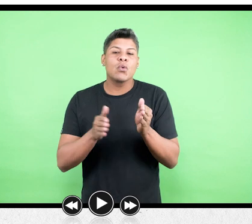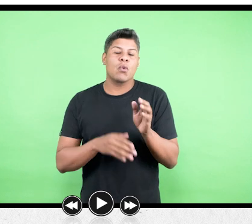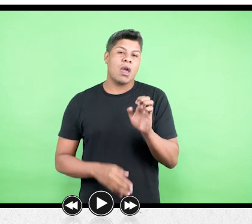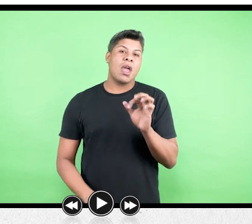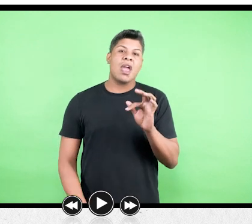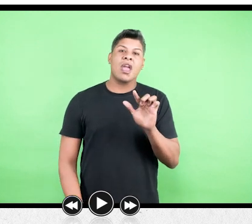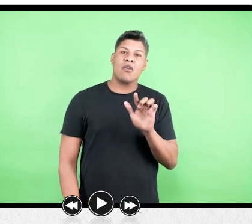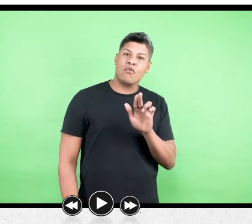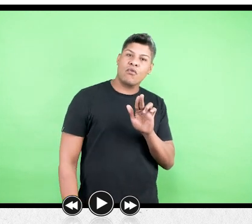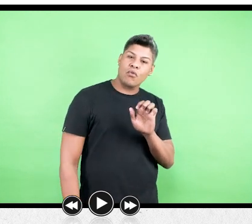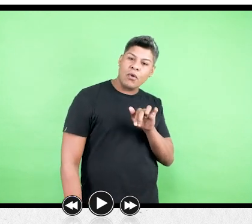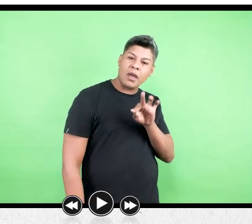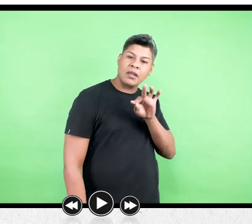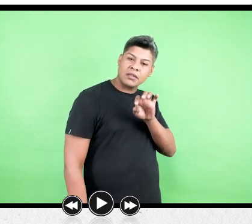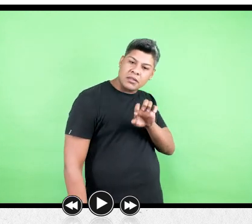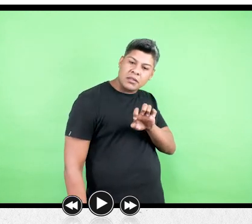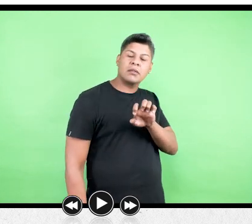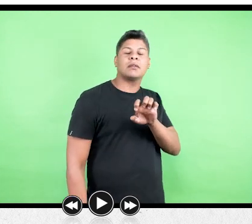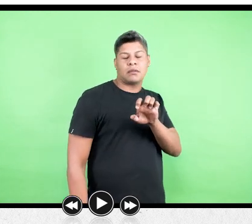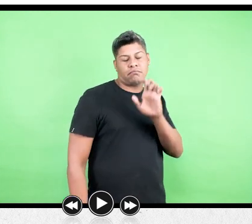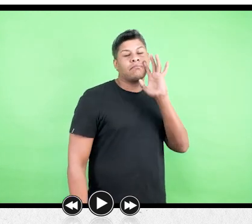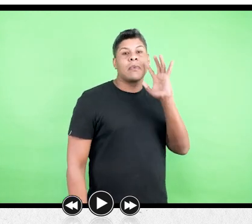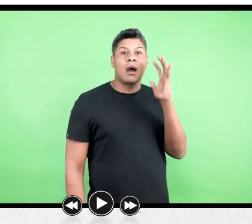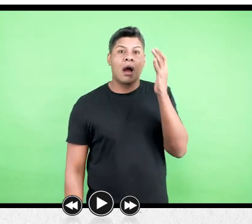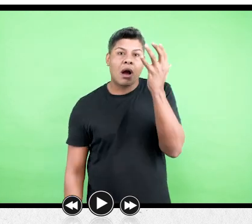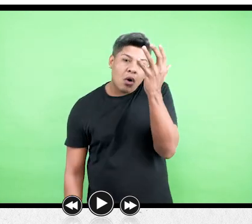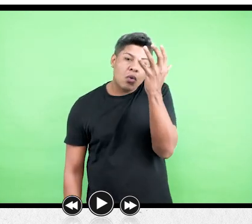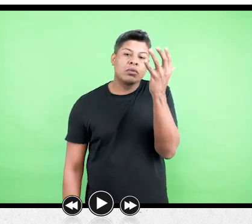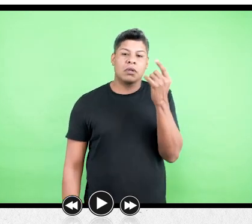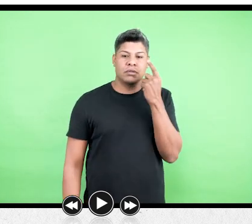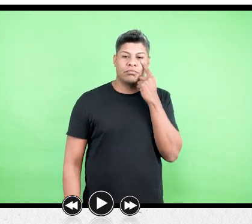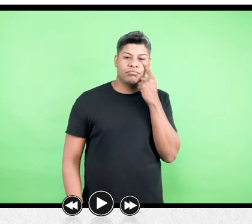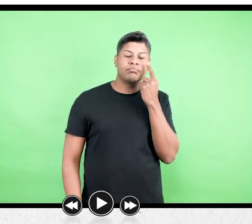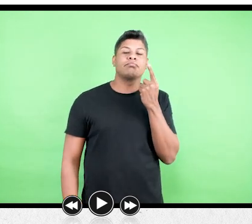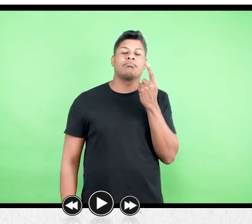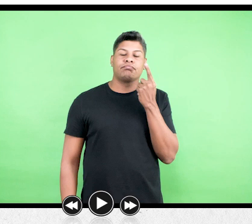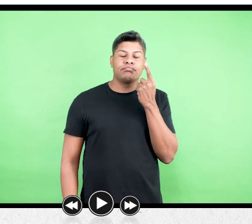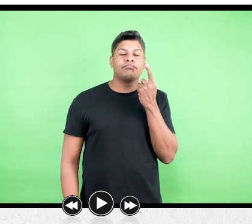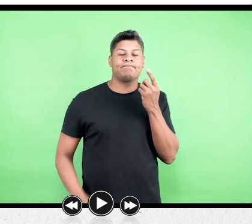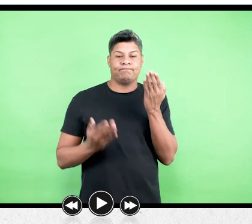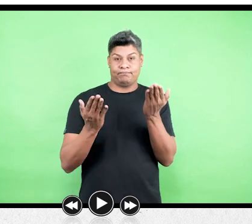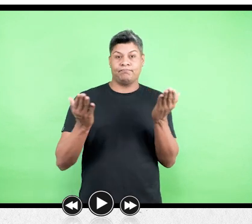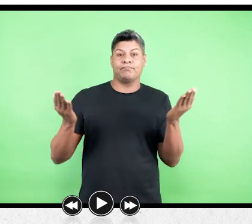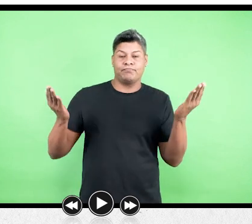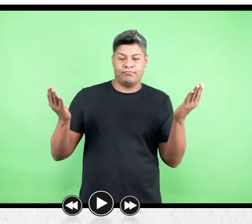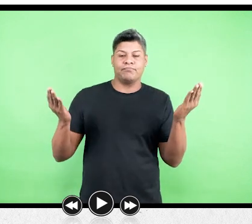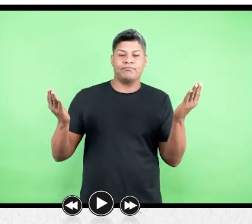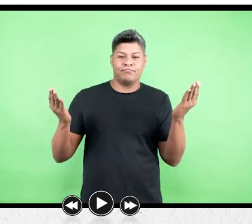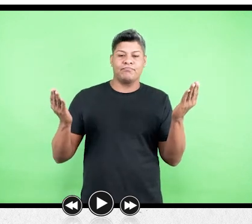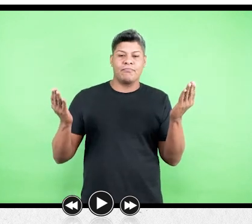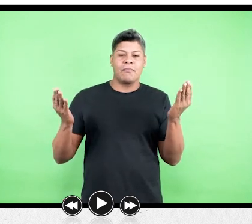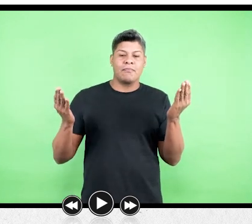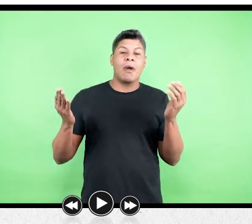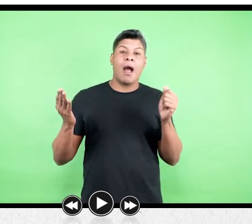as correntes de ganho. O fluxo ocorre na direção aqui da seta maior e o aquífero